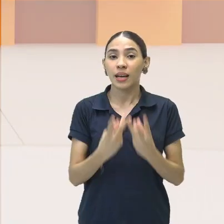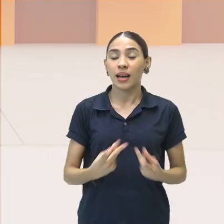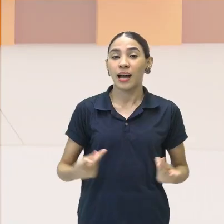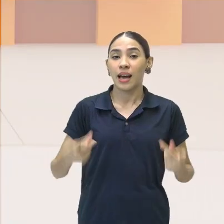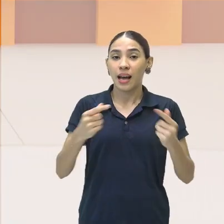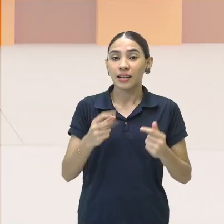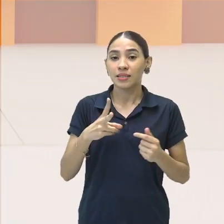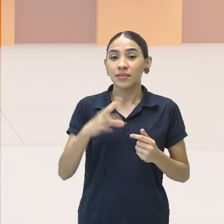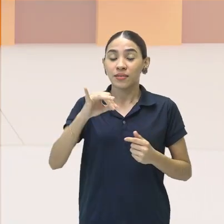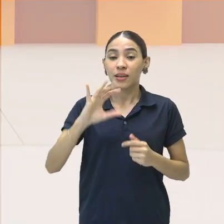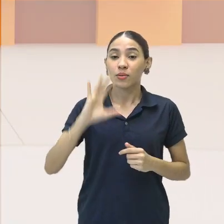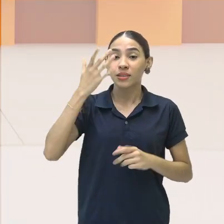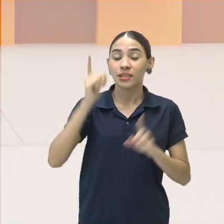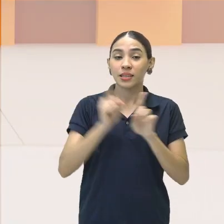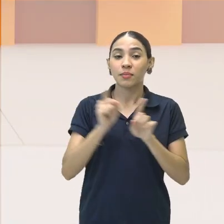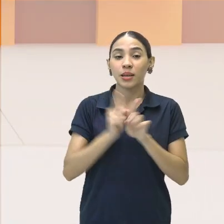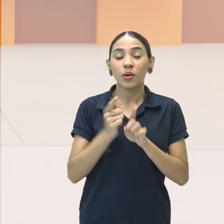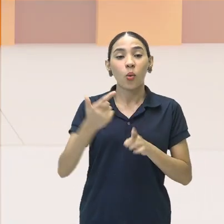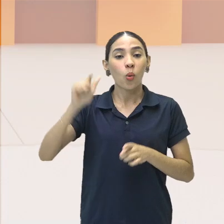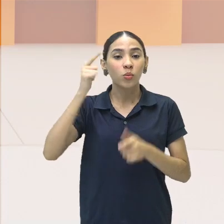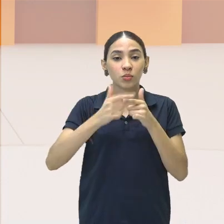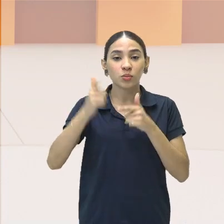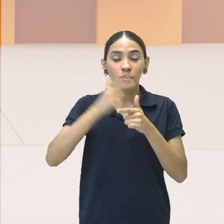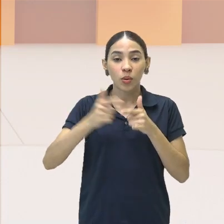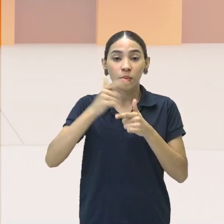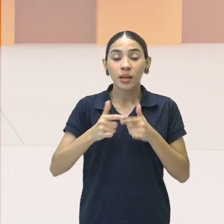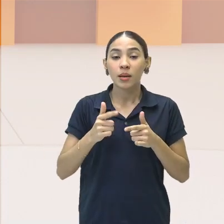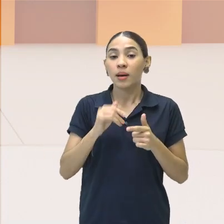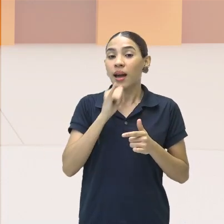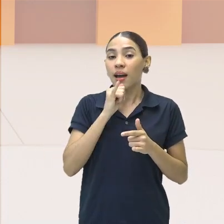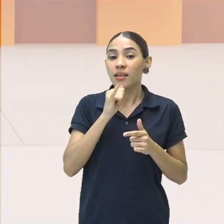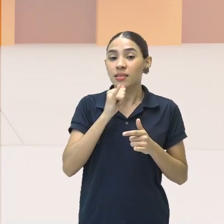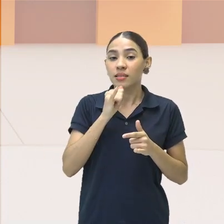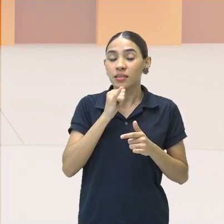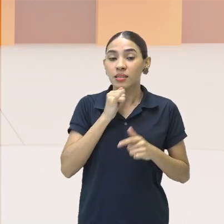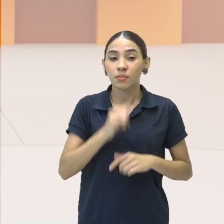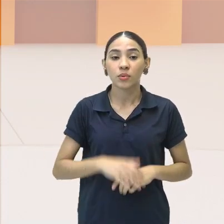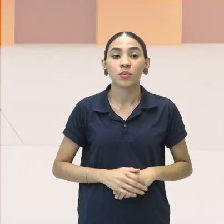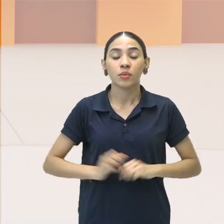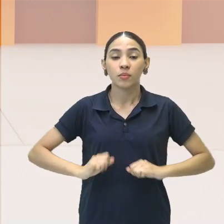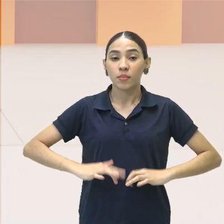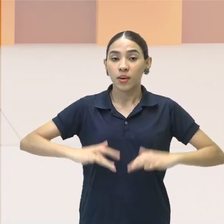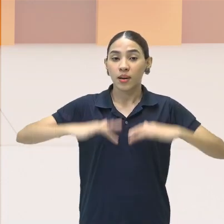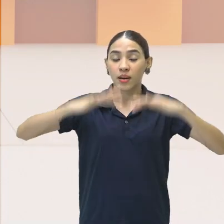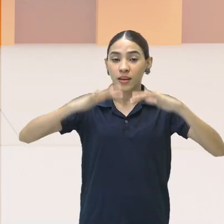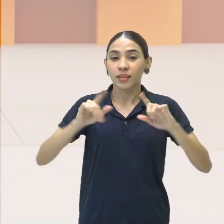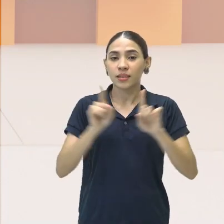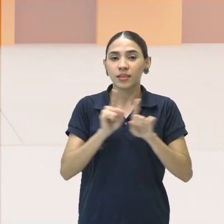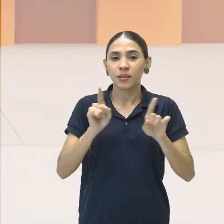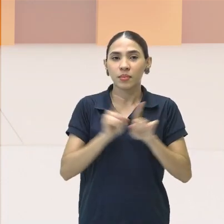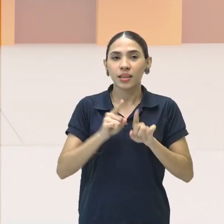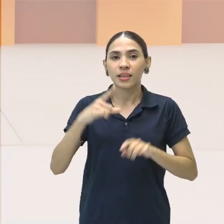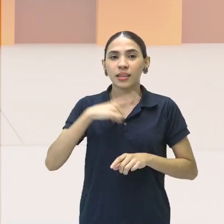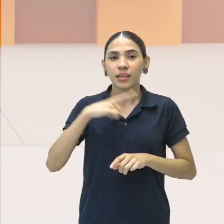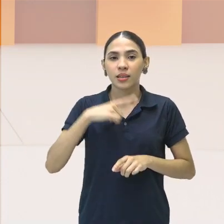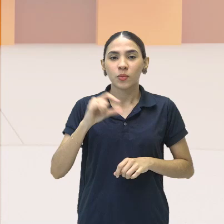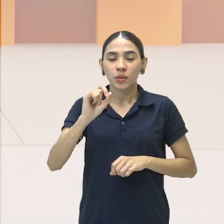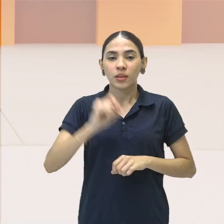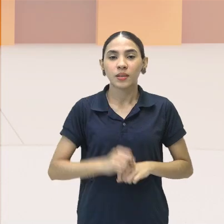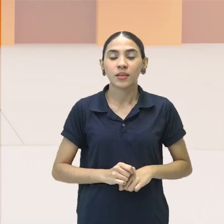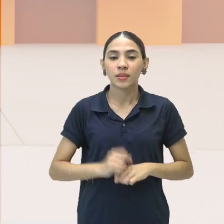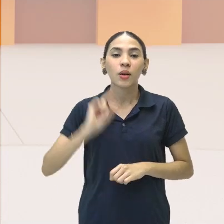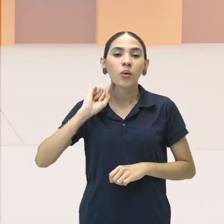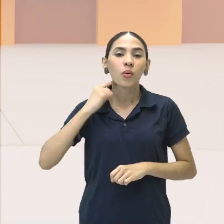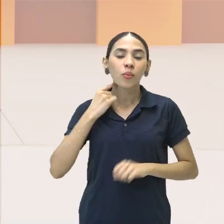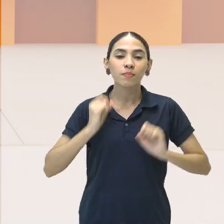vai ocasionar outros problemas como inundações, por exemplo, enchentes. E também haverá a contaminação